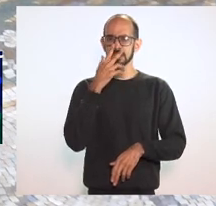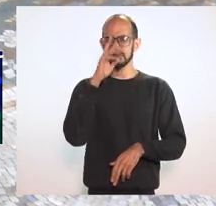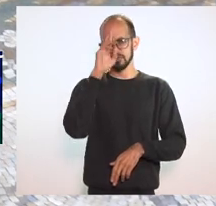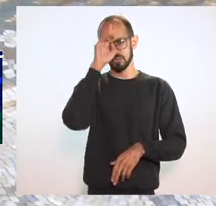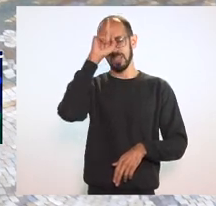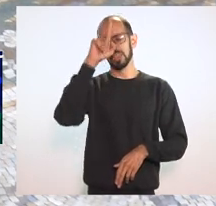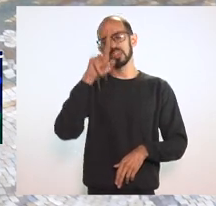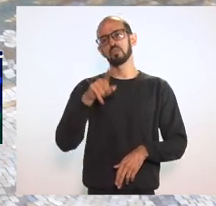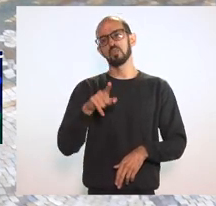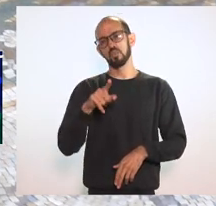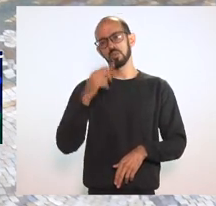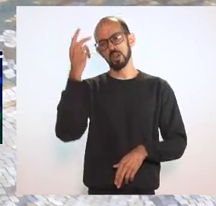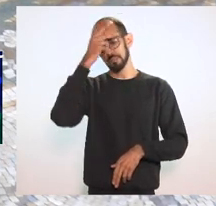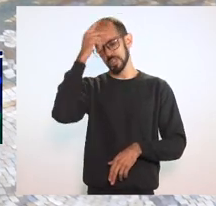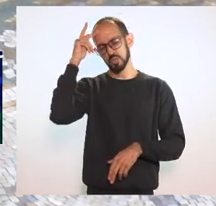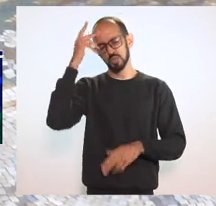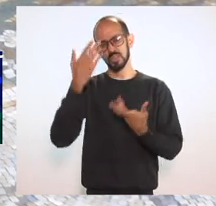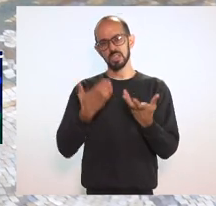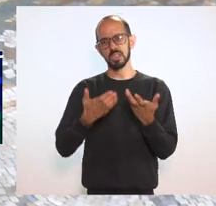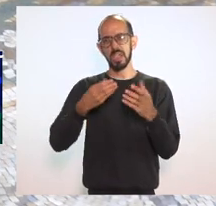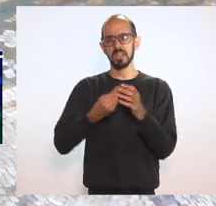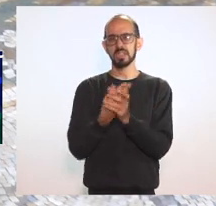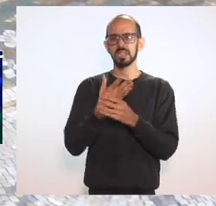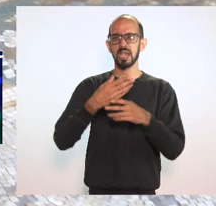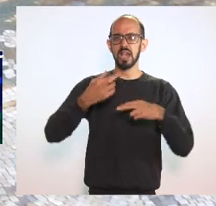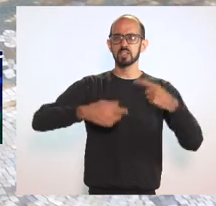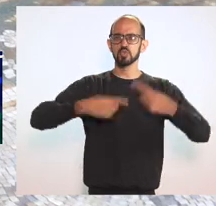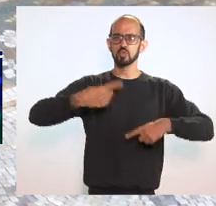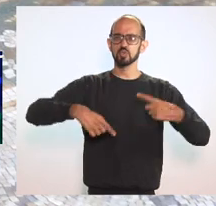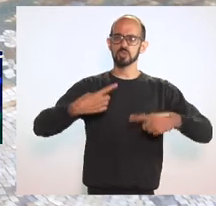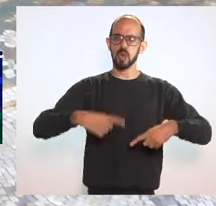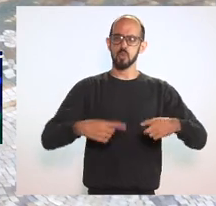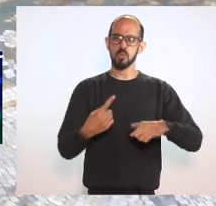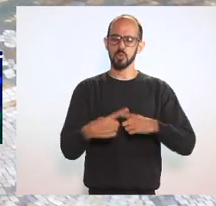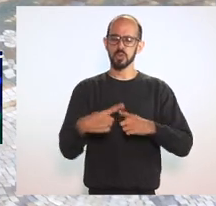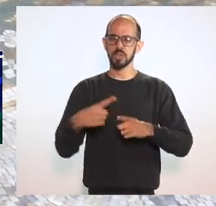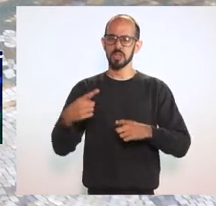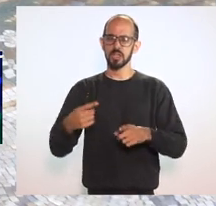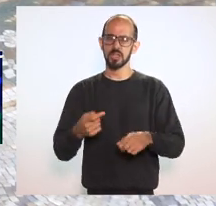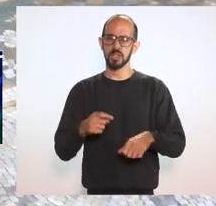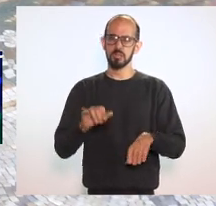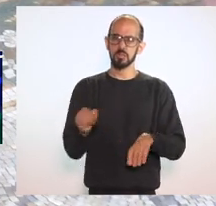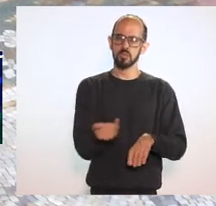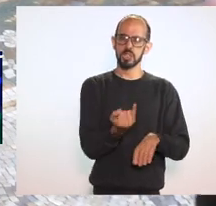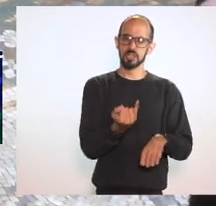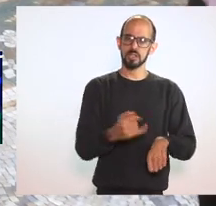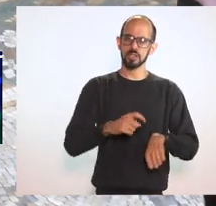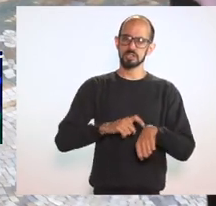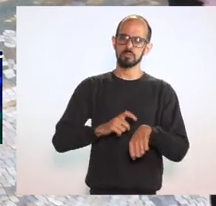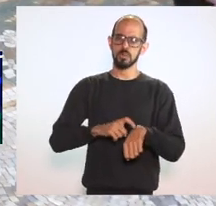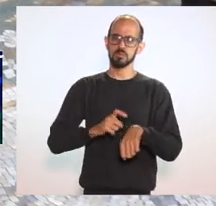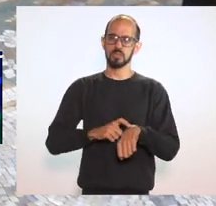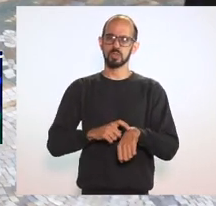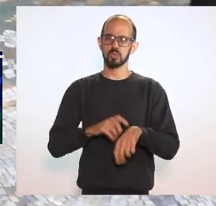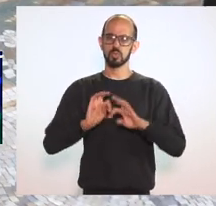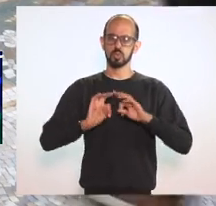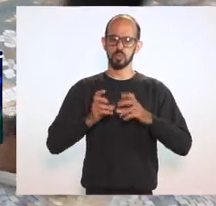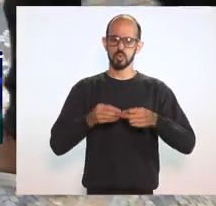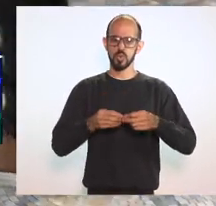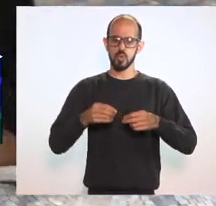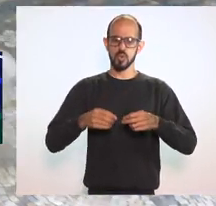daqueles que tentam polemizar porque aproveitando que é toda a discussão foi